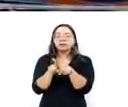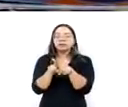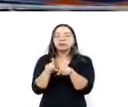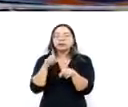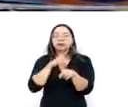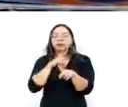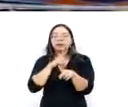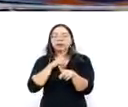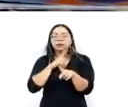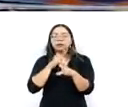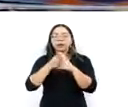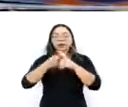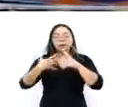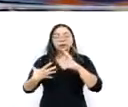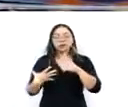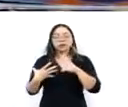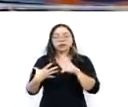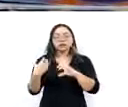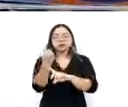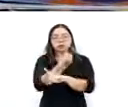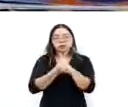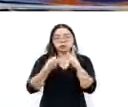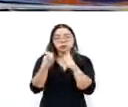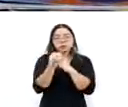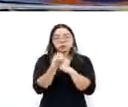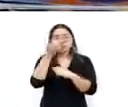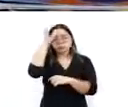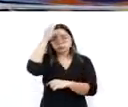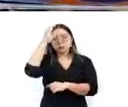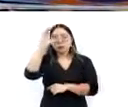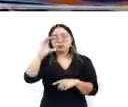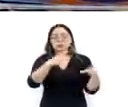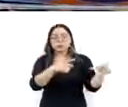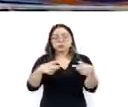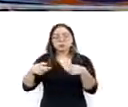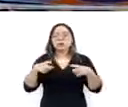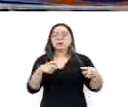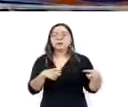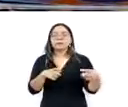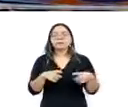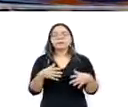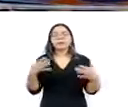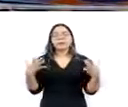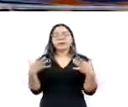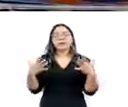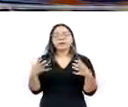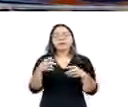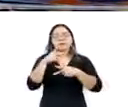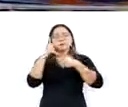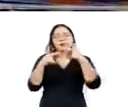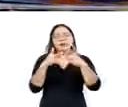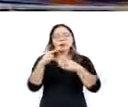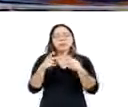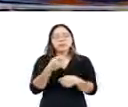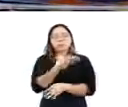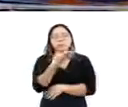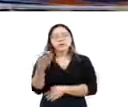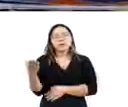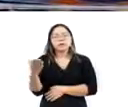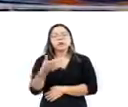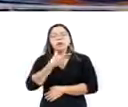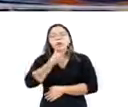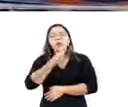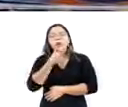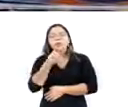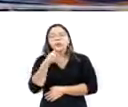sobretudo, que articule as características socioculturais de cada localidade. Quero deixar uma frase aqui do